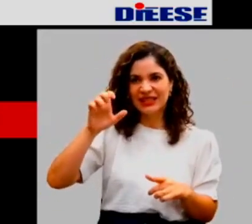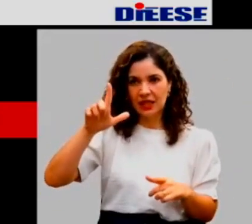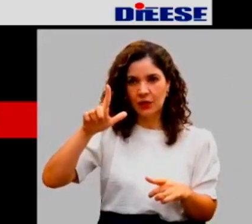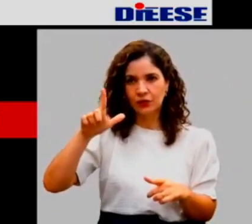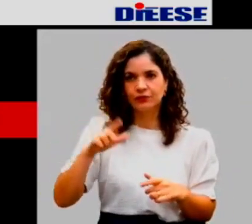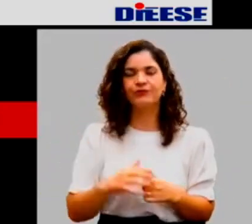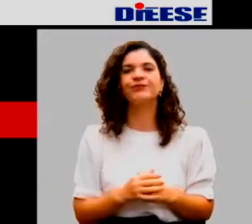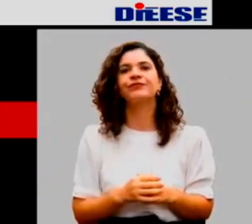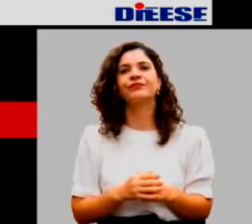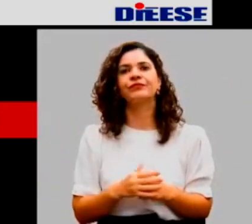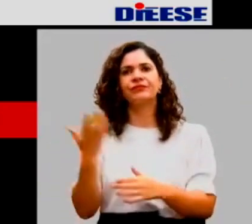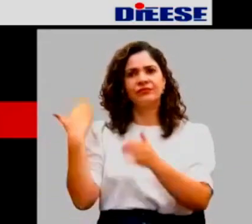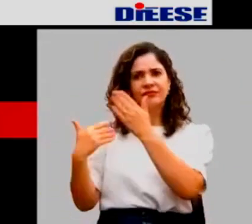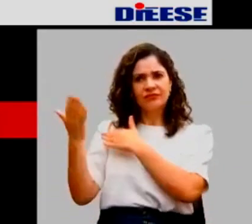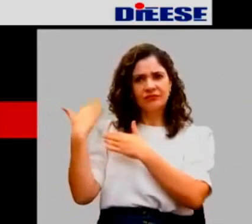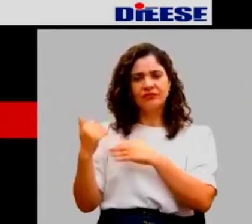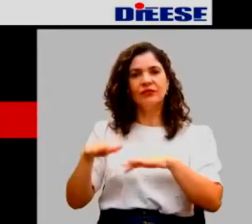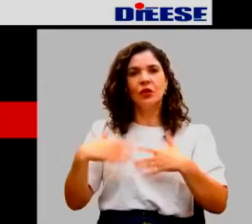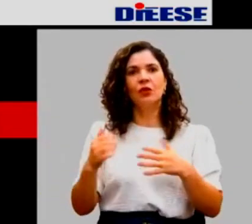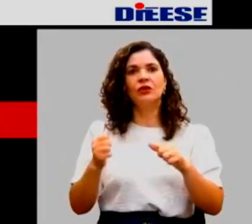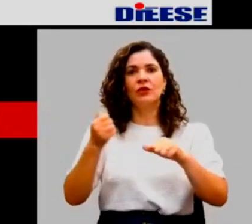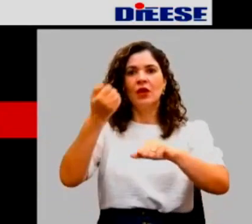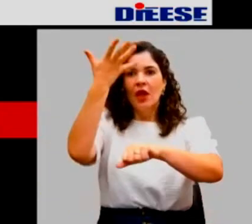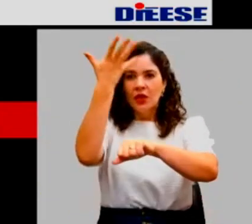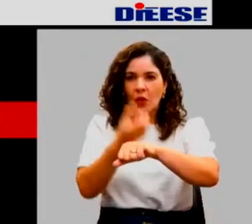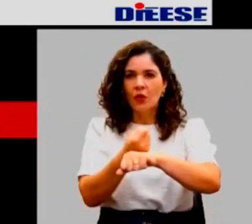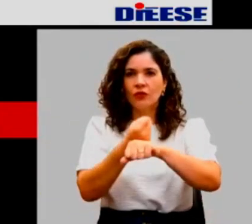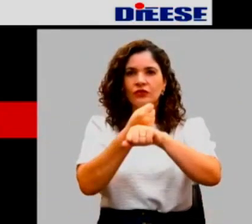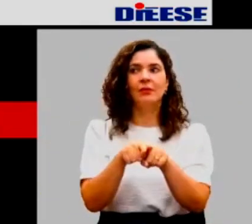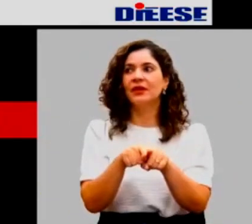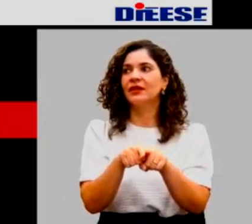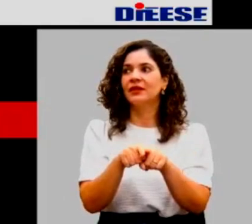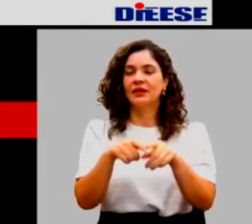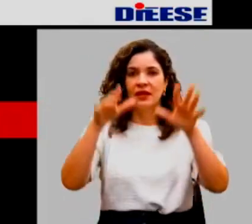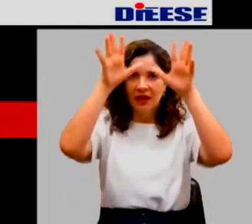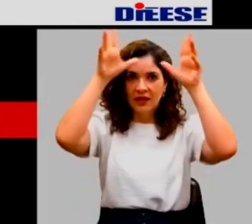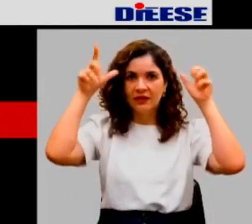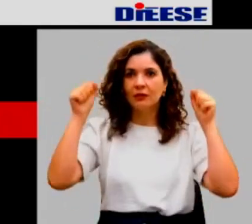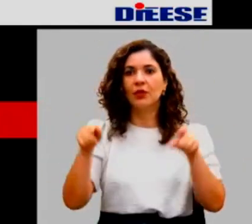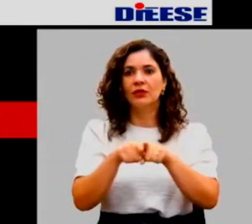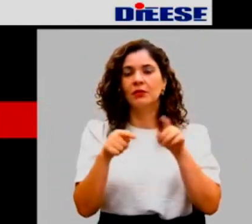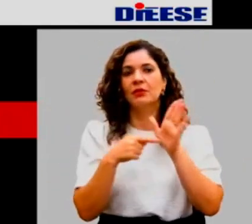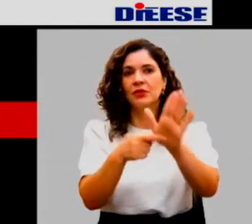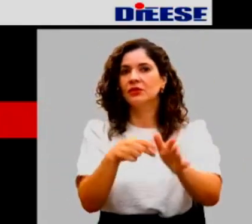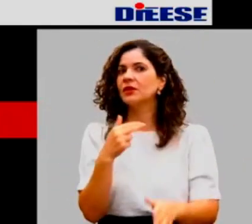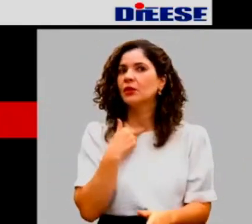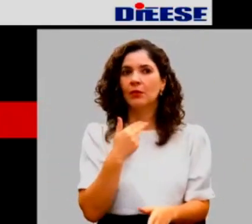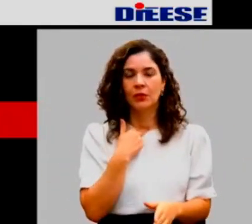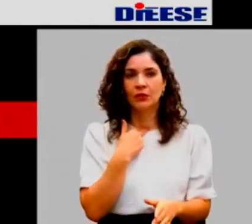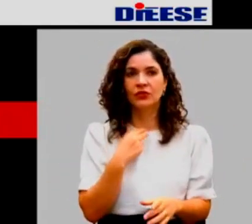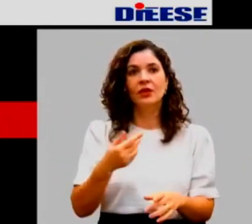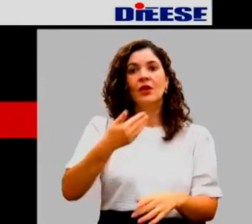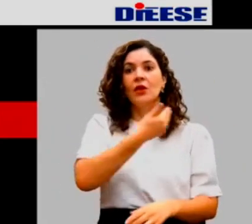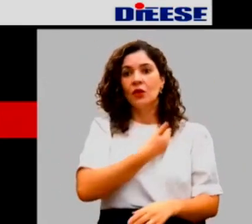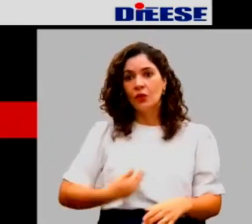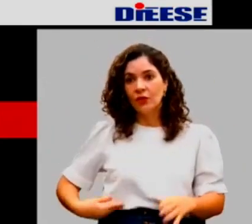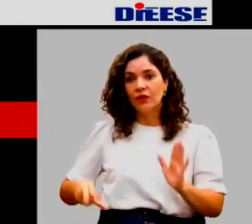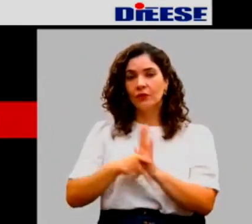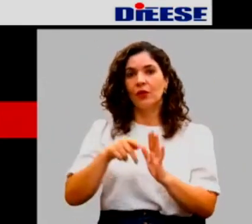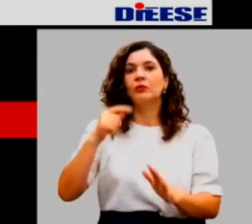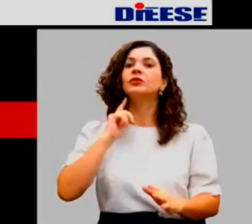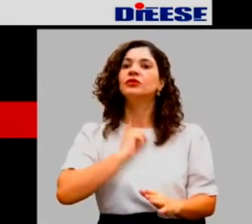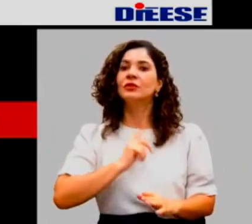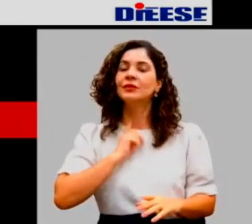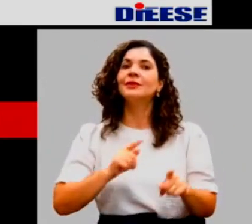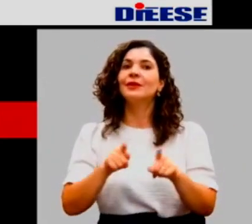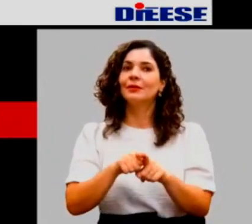setembro quando a gente baixava olha o tanto de coluna de informação que tinha Governo do Estado de Minas Gerais desde 2020 vem utilizando ou seja pegou